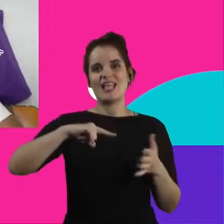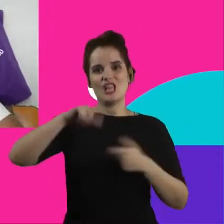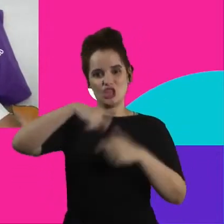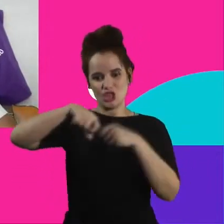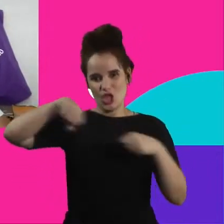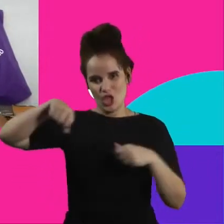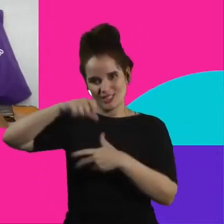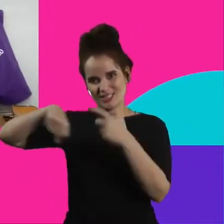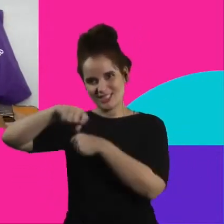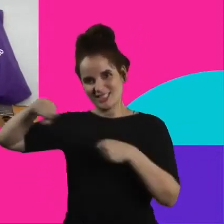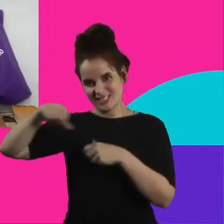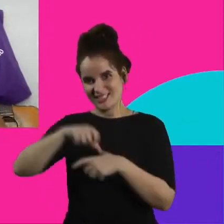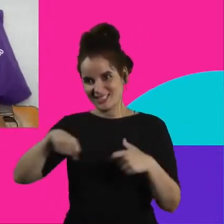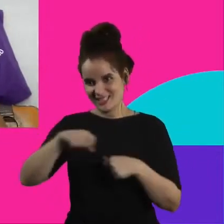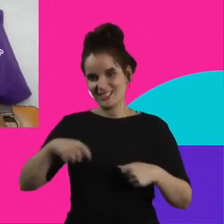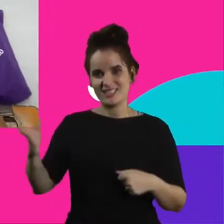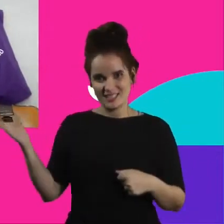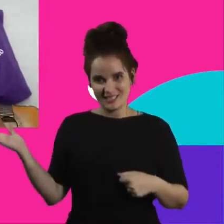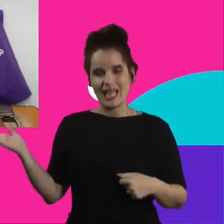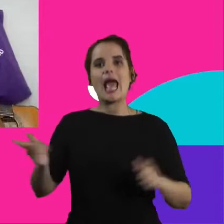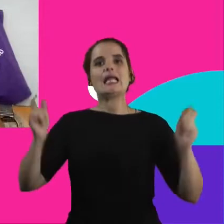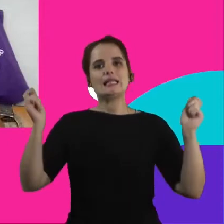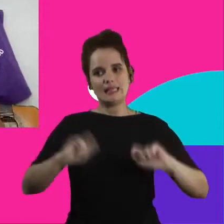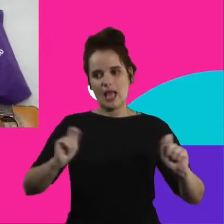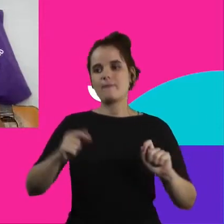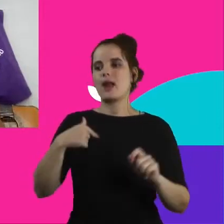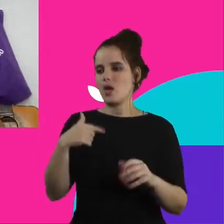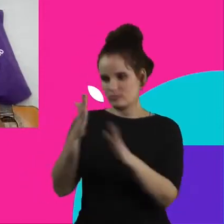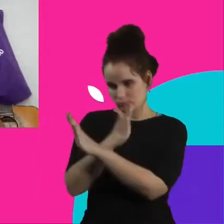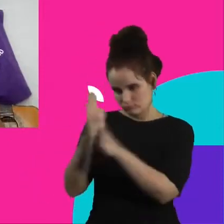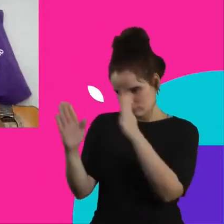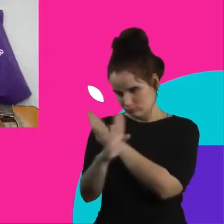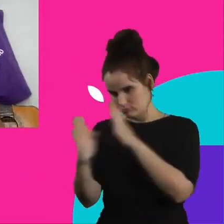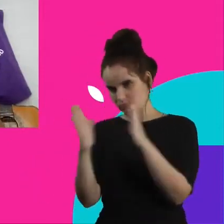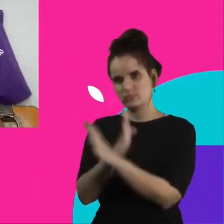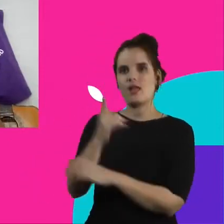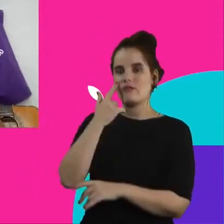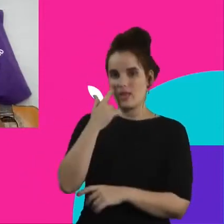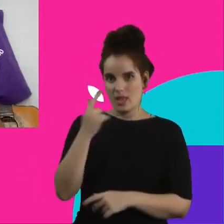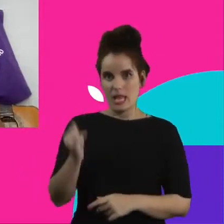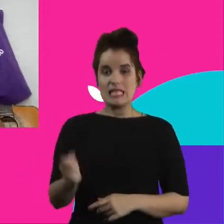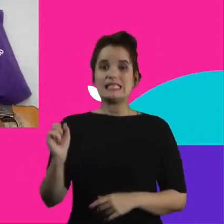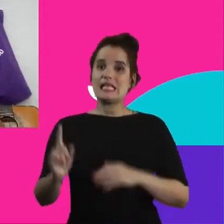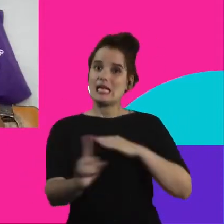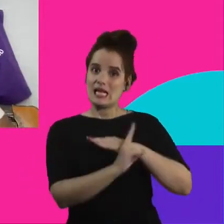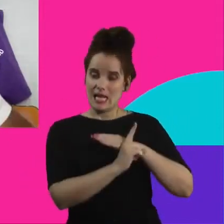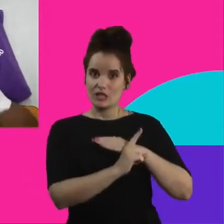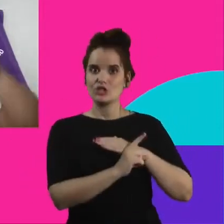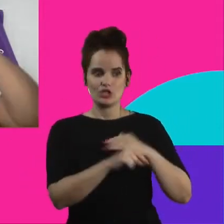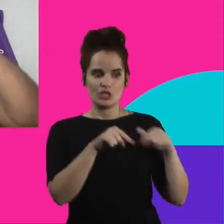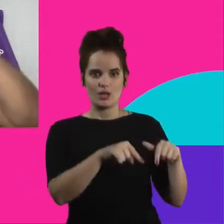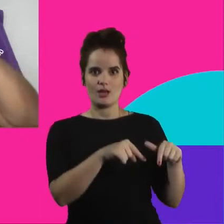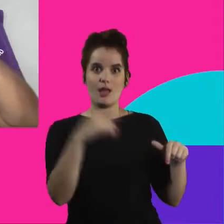rede, e ele também é rastreável, né? Então, todo mundo que é cliente desse bancão aqui,